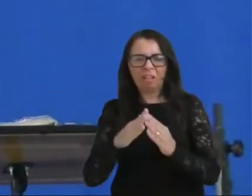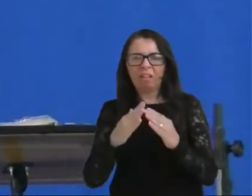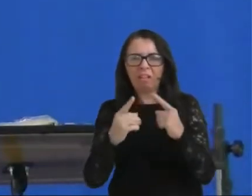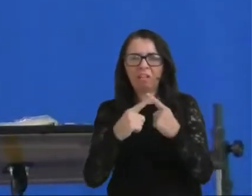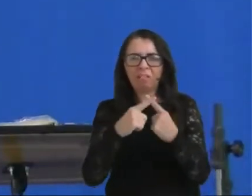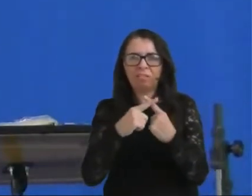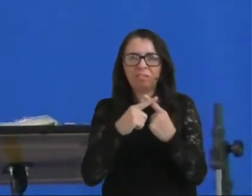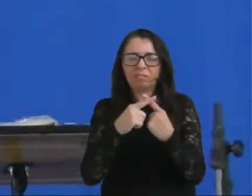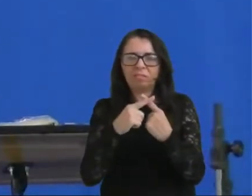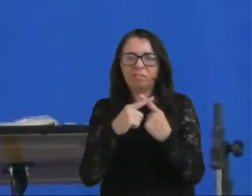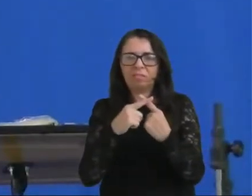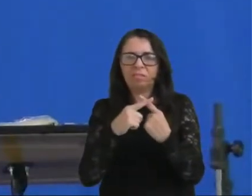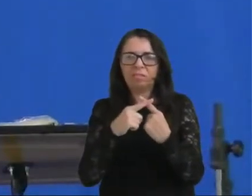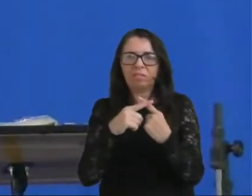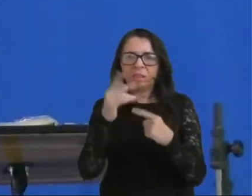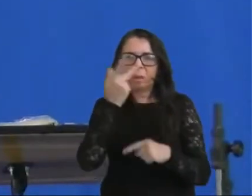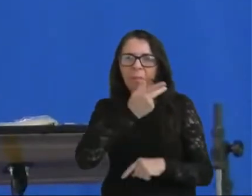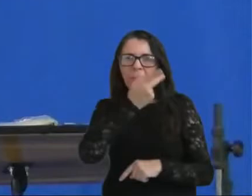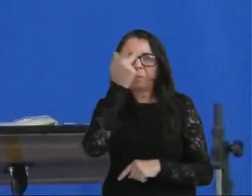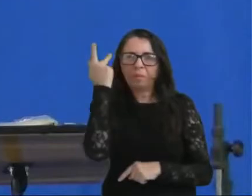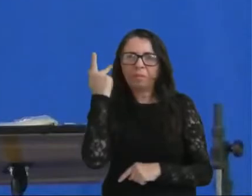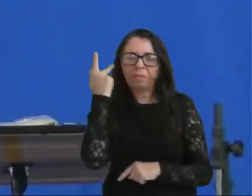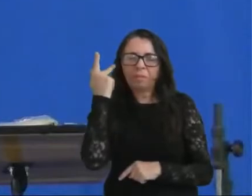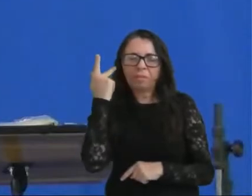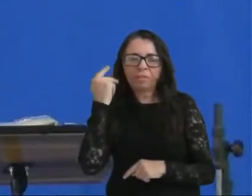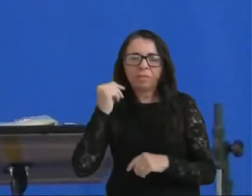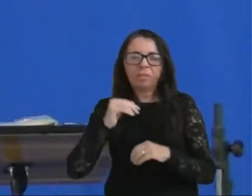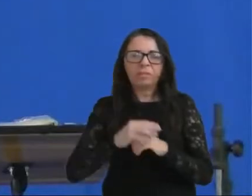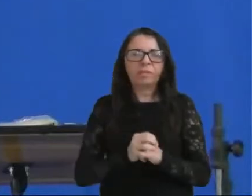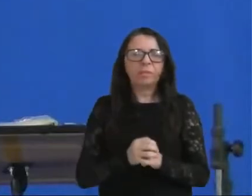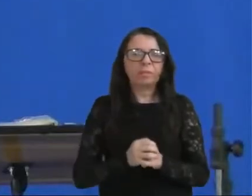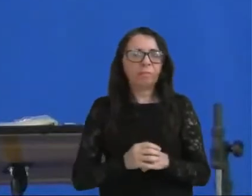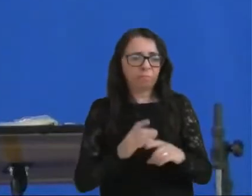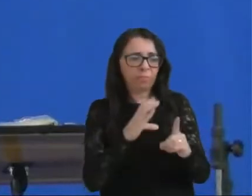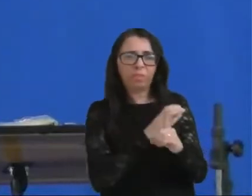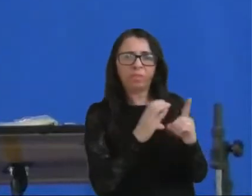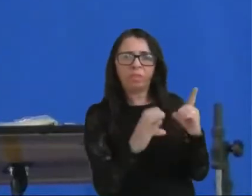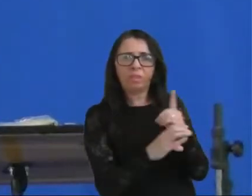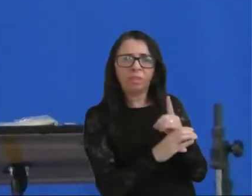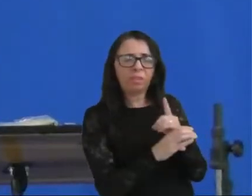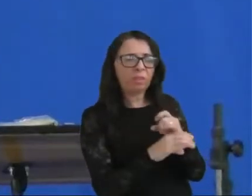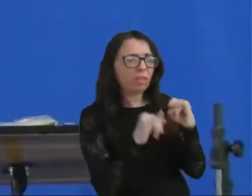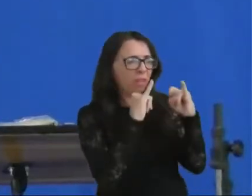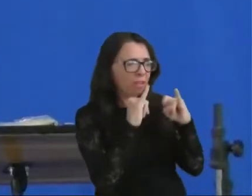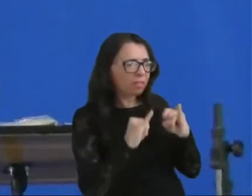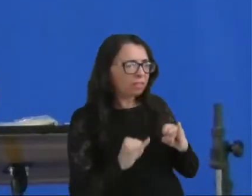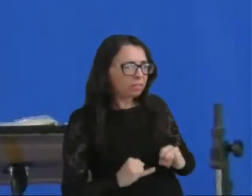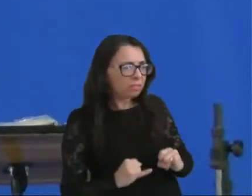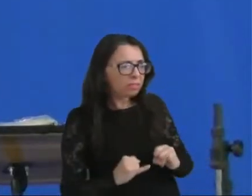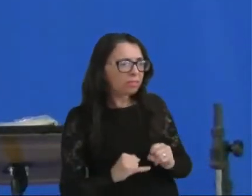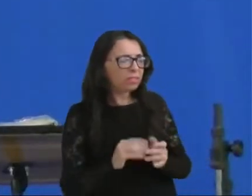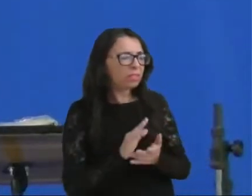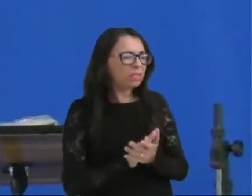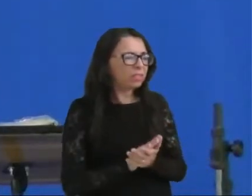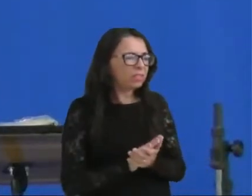7 maravilhas do mundo antigo. Tem algo que eles cultuavam lá,